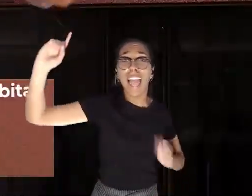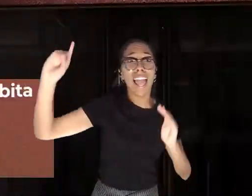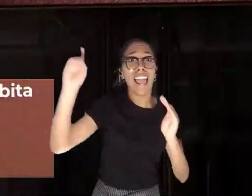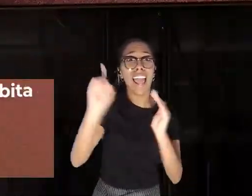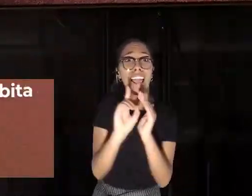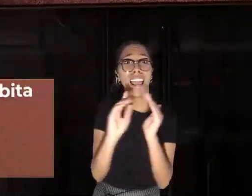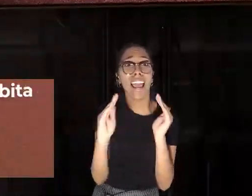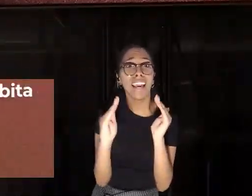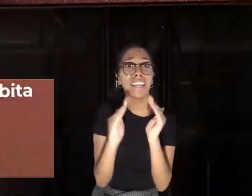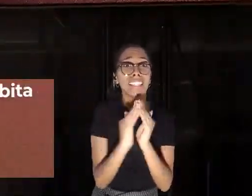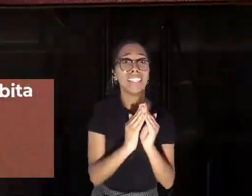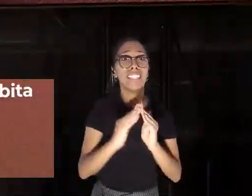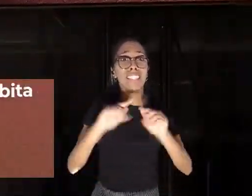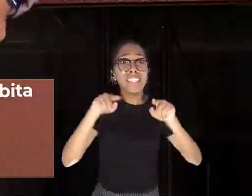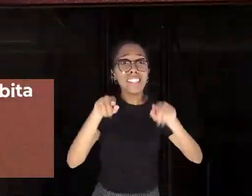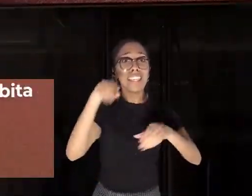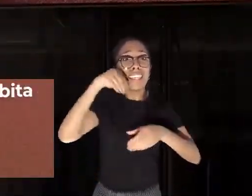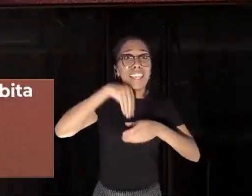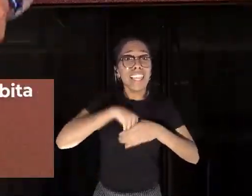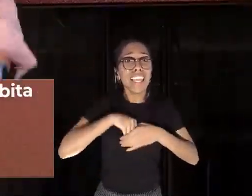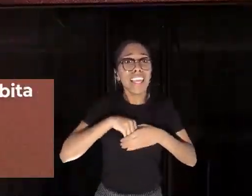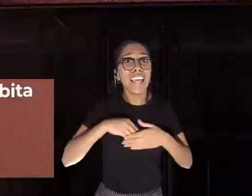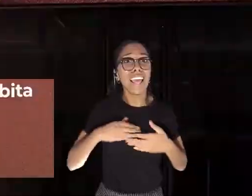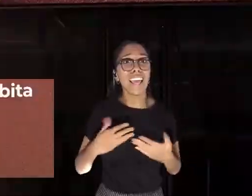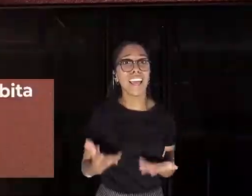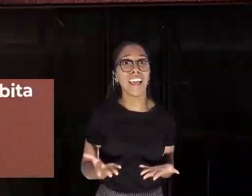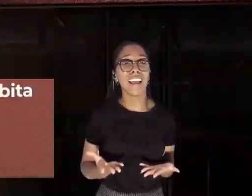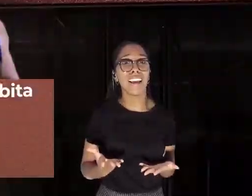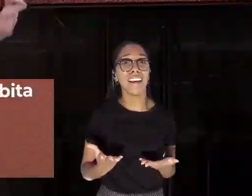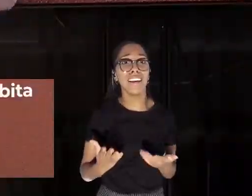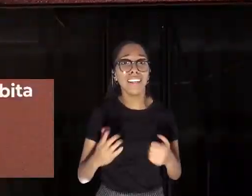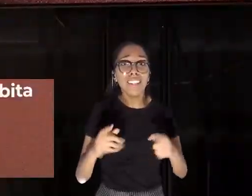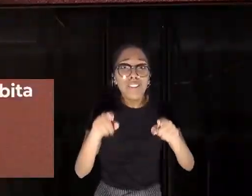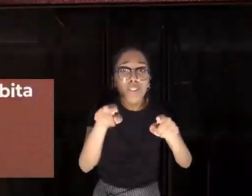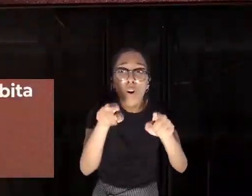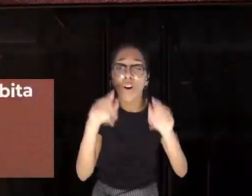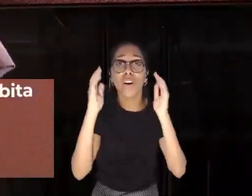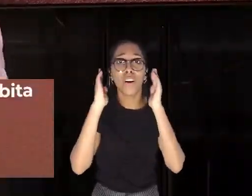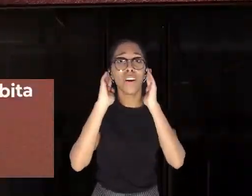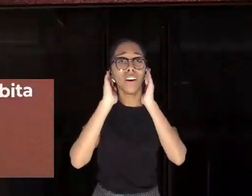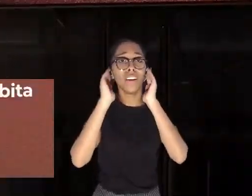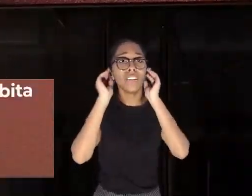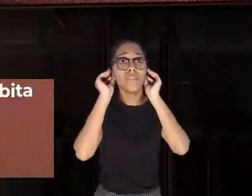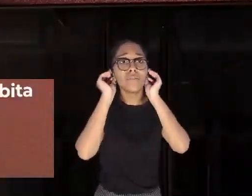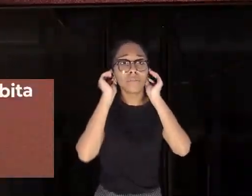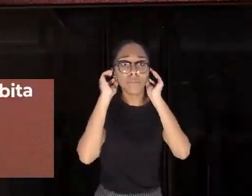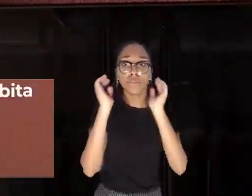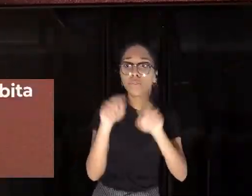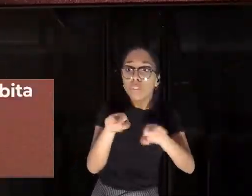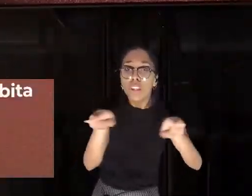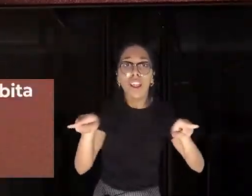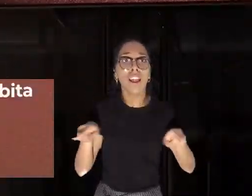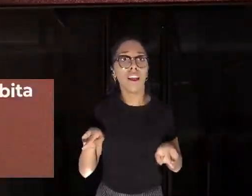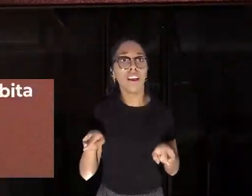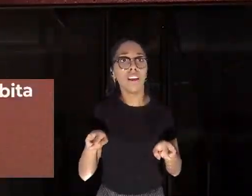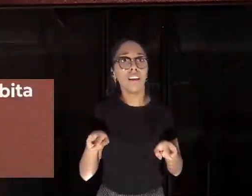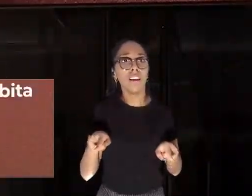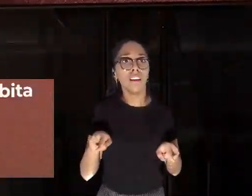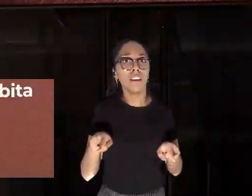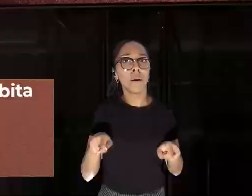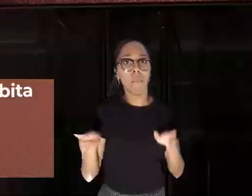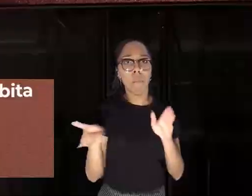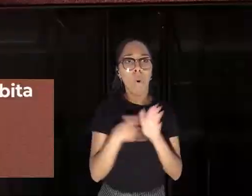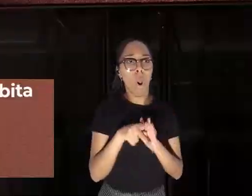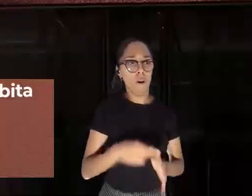corpo de vocês não é santuário do Espírito Santo que habita em vocês, que lhes foi dado por Deus, e que vocês não são